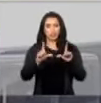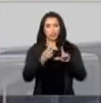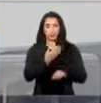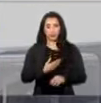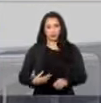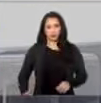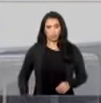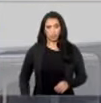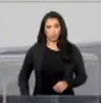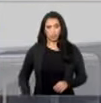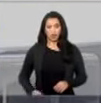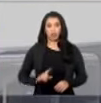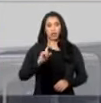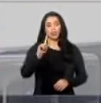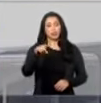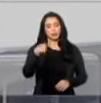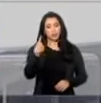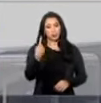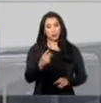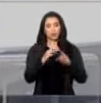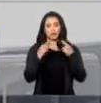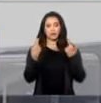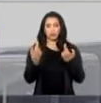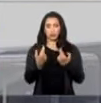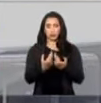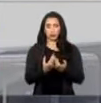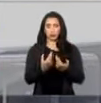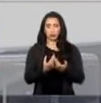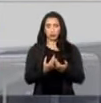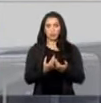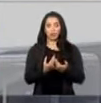à próxima reunião do Comitê Gestor do Fundo Setorial.